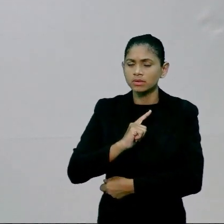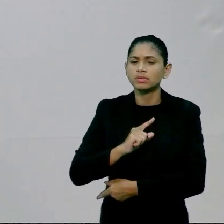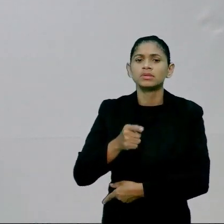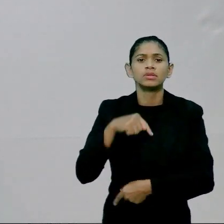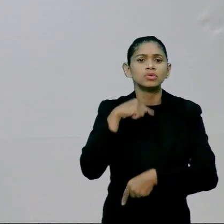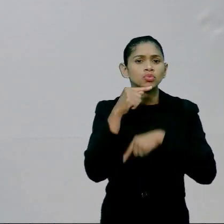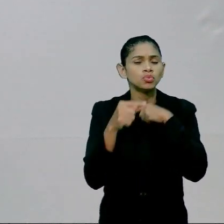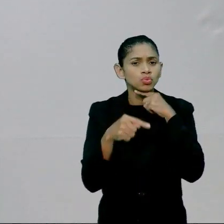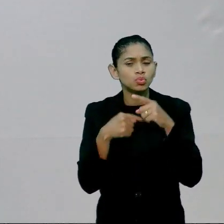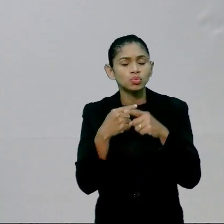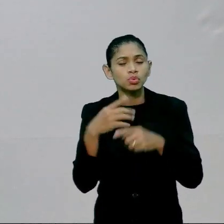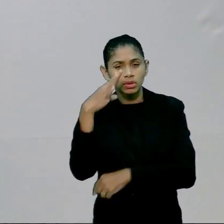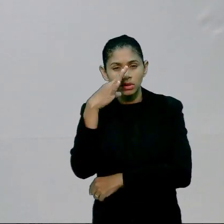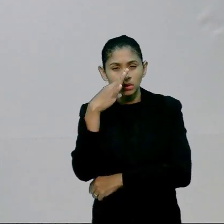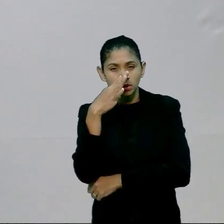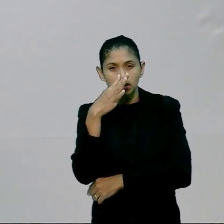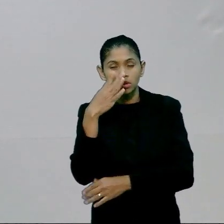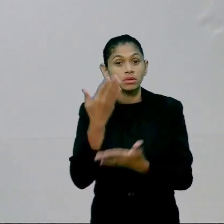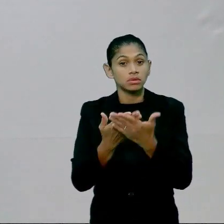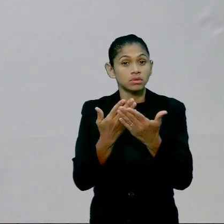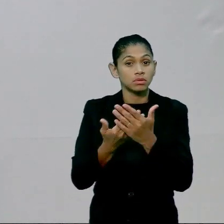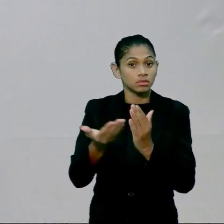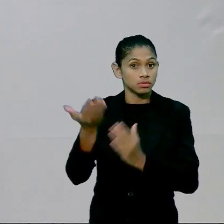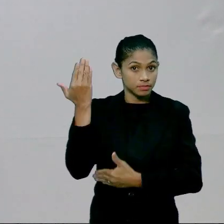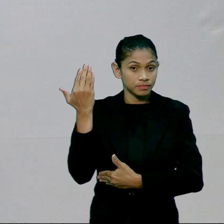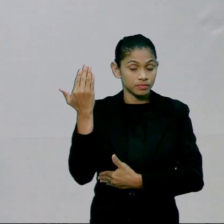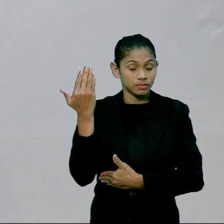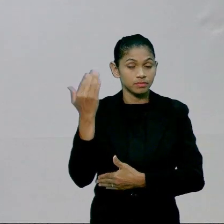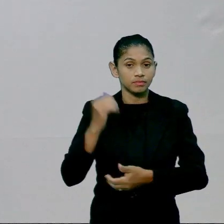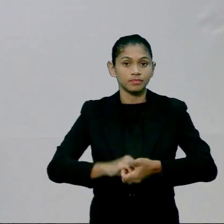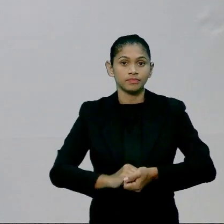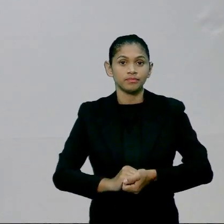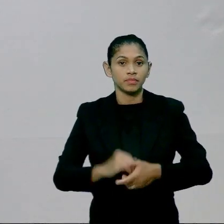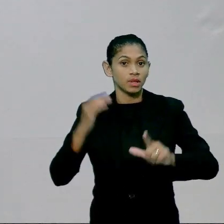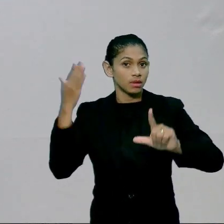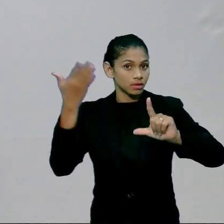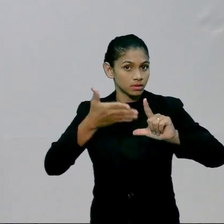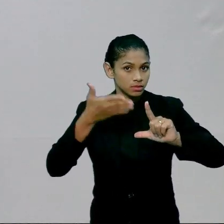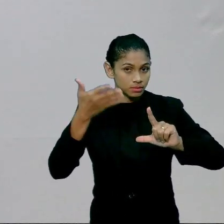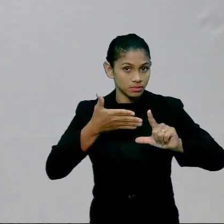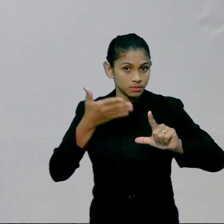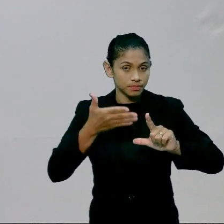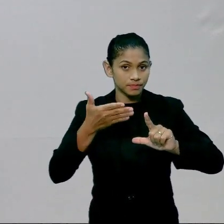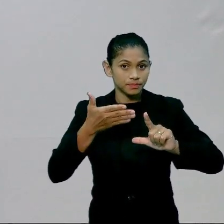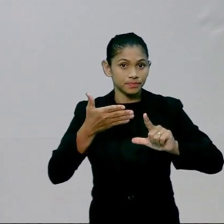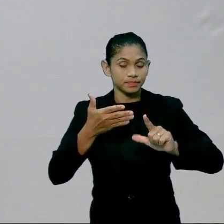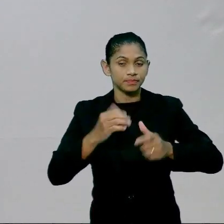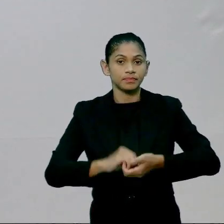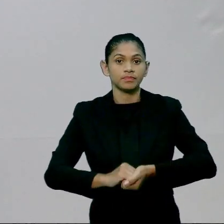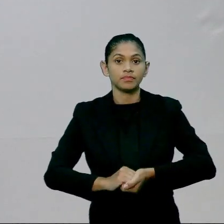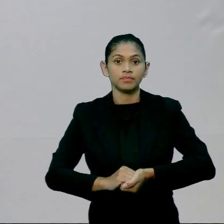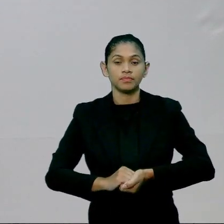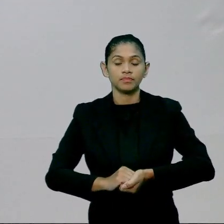aulas anteriores ou reveja essa e outras aulas, tá bom? Acesse as nossas plataformas para